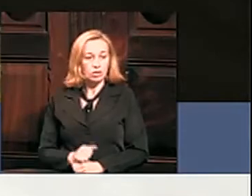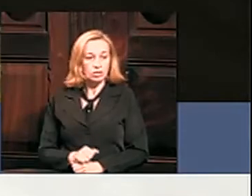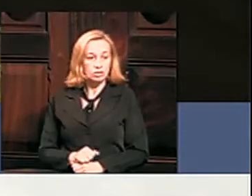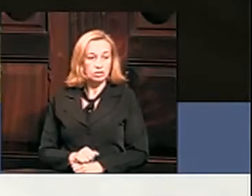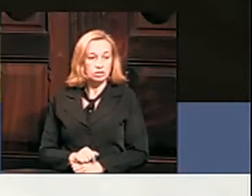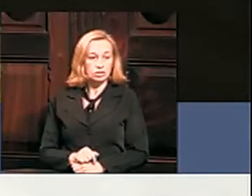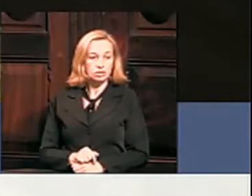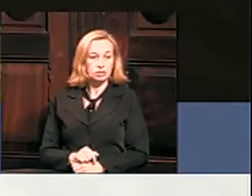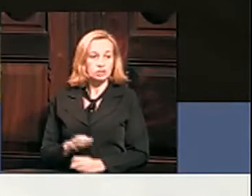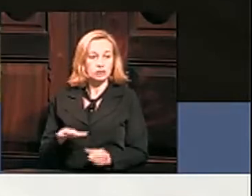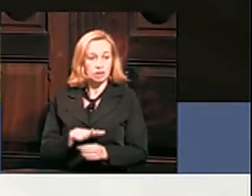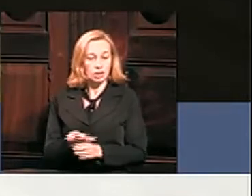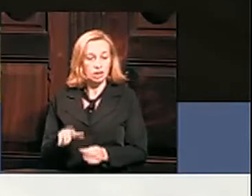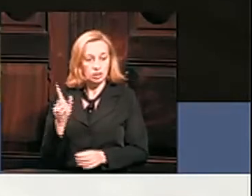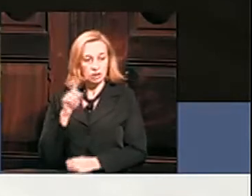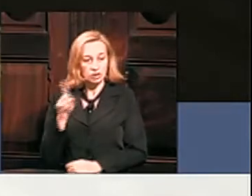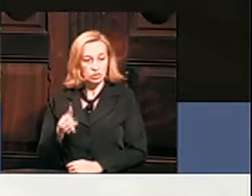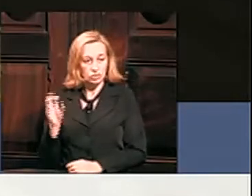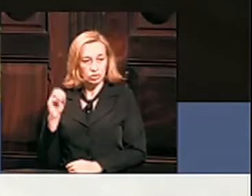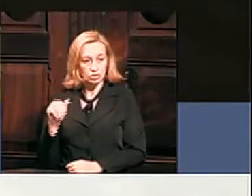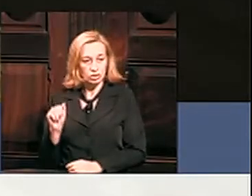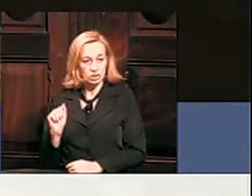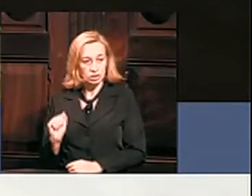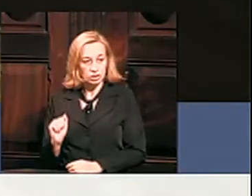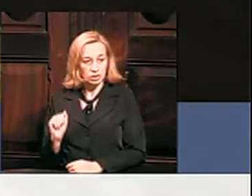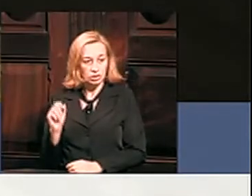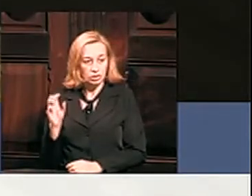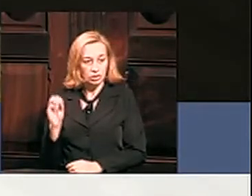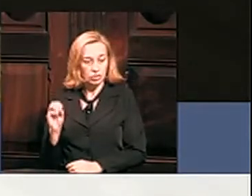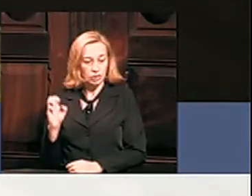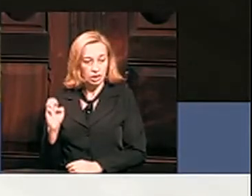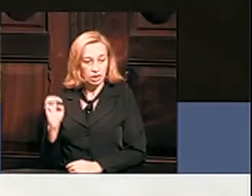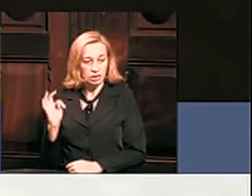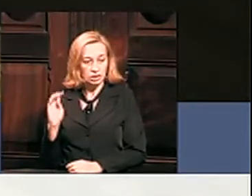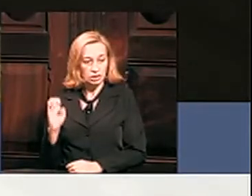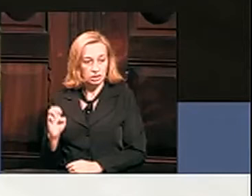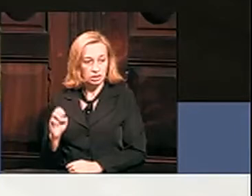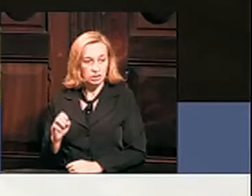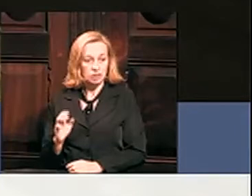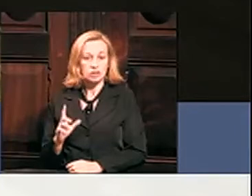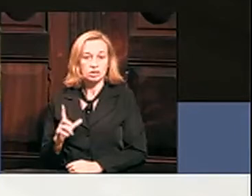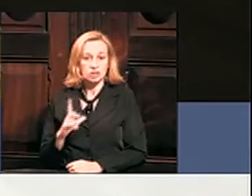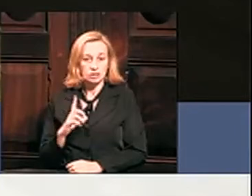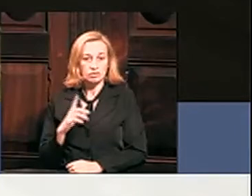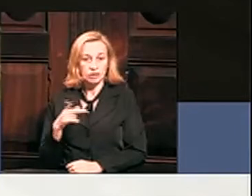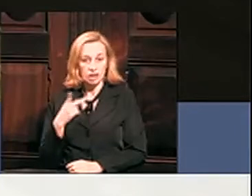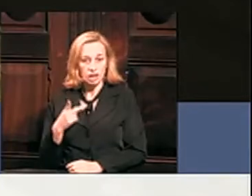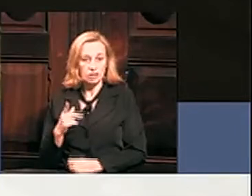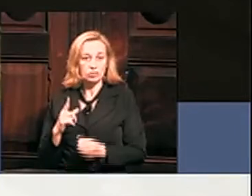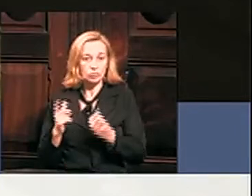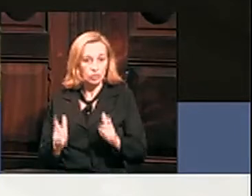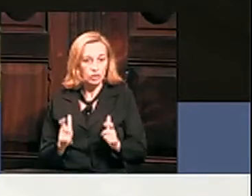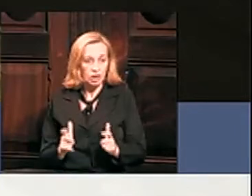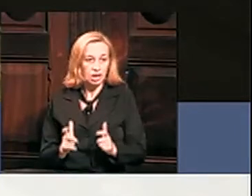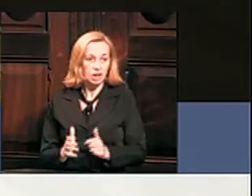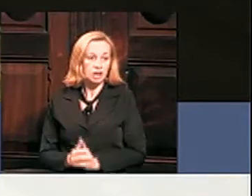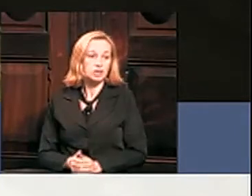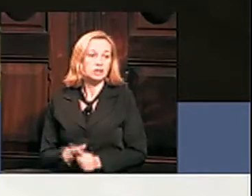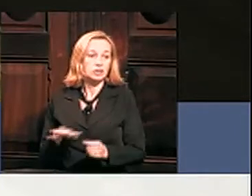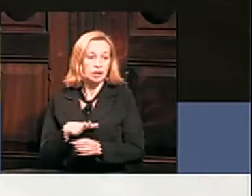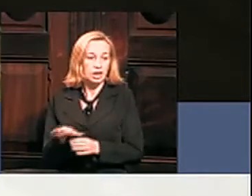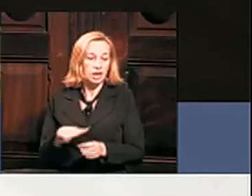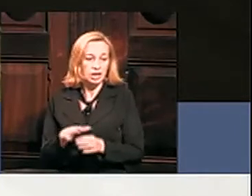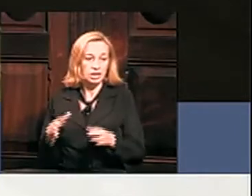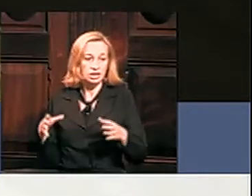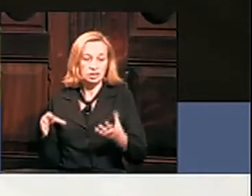na área da Zona Oeste. Já foi falado aqui pelos meus antecessores que a Zona Oeste é uma área, né, de